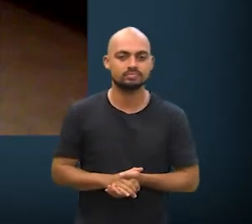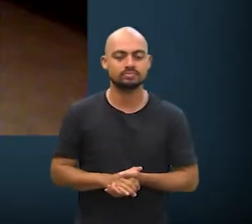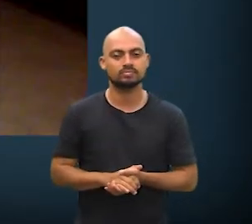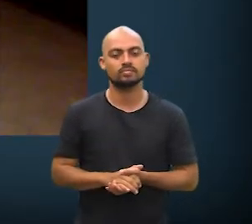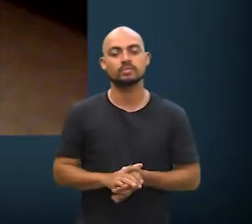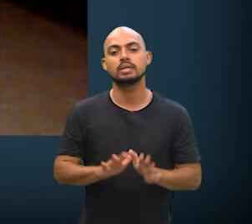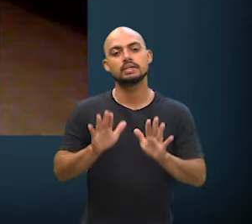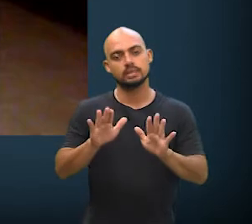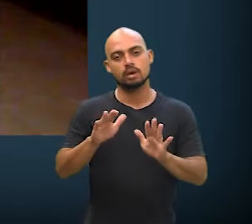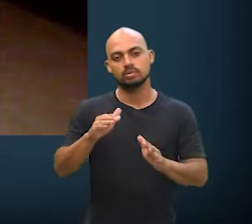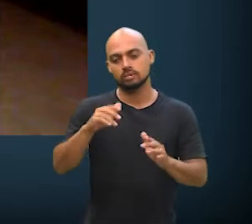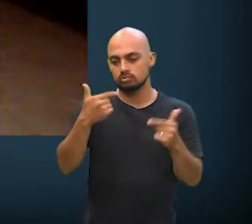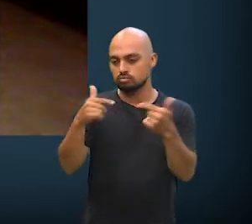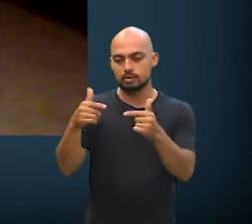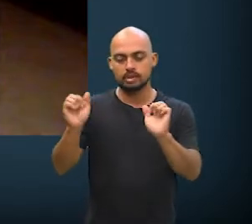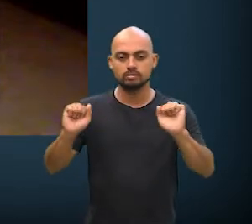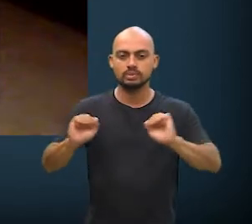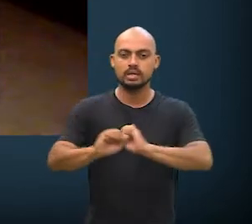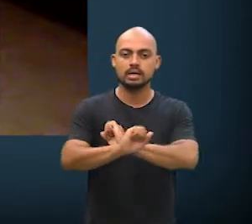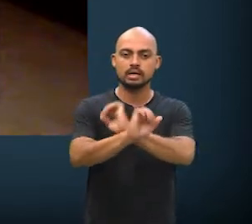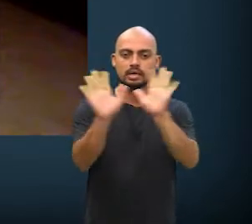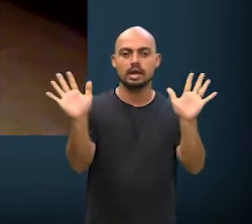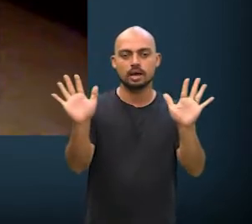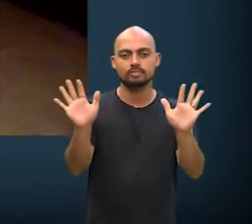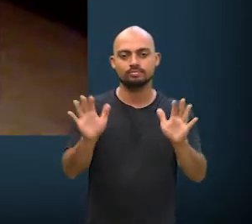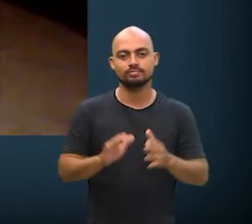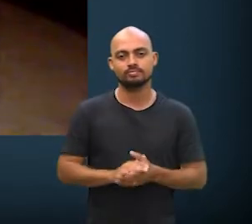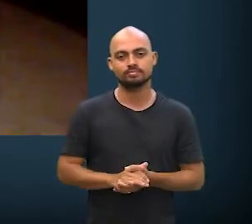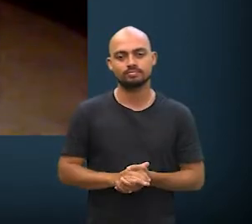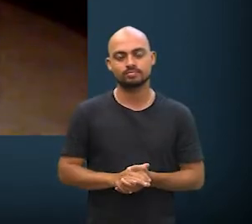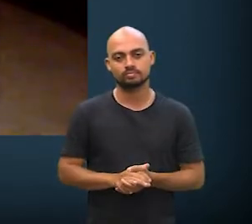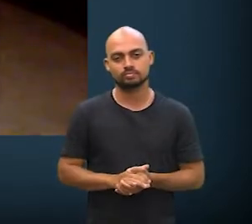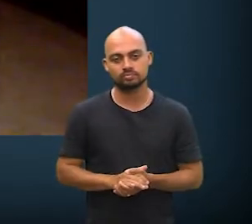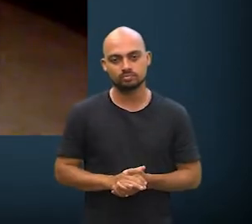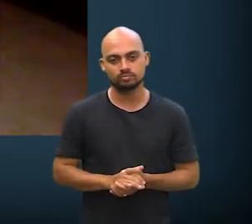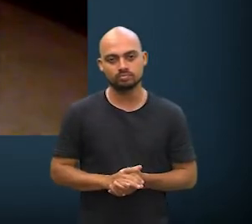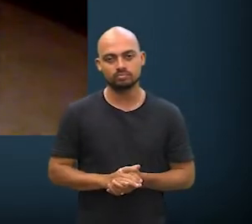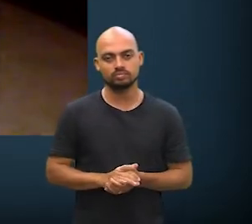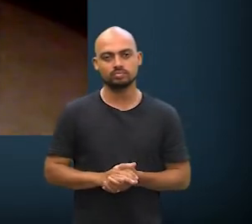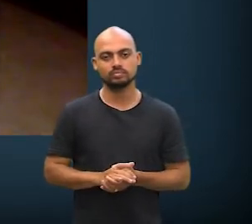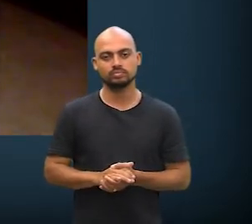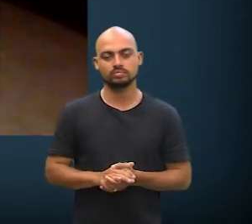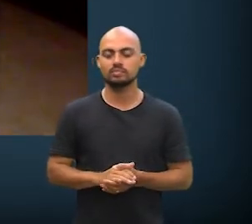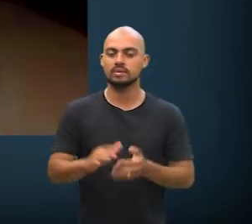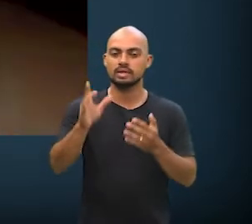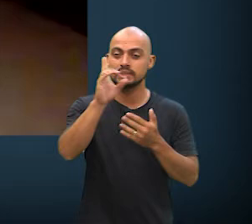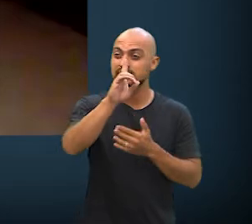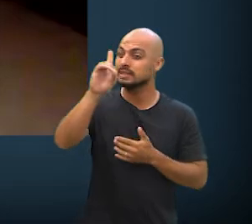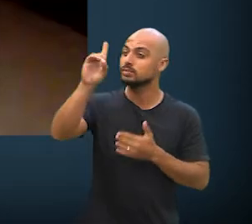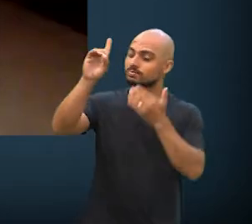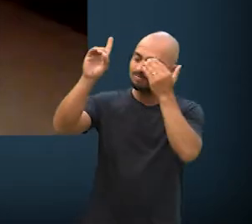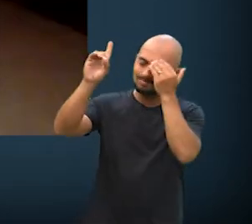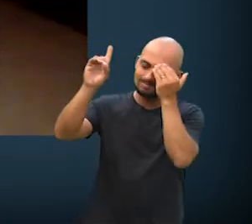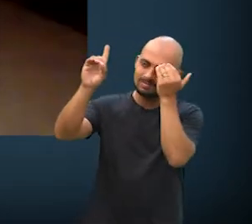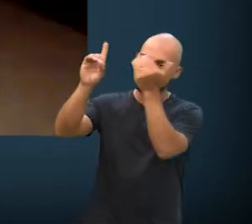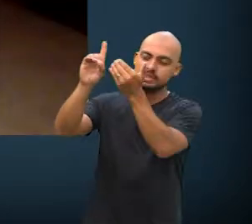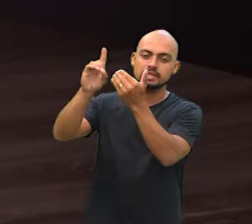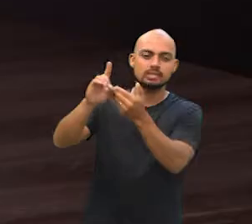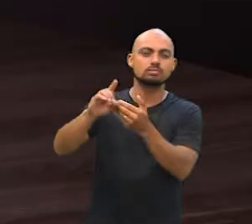com credibilidade, e para a gente alçar aí voos maiores, né? Que, graças a Deus, está dando muito certo as coisas